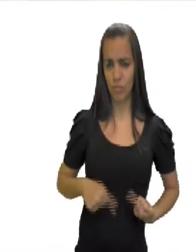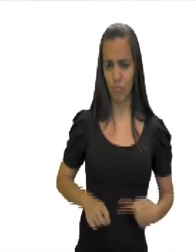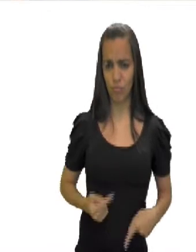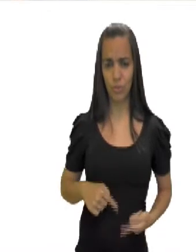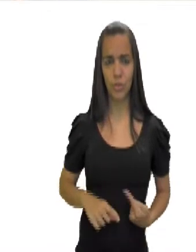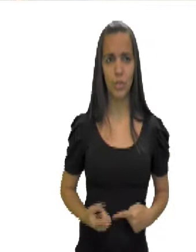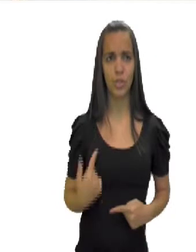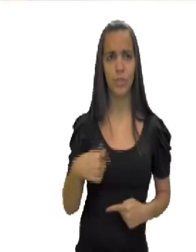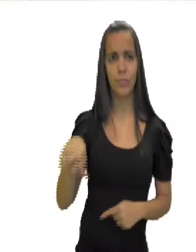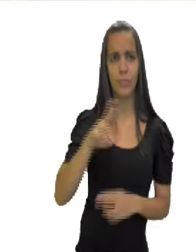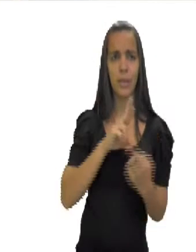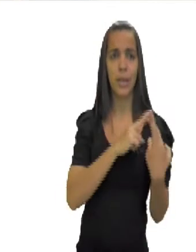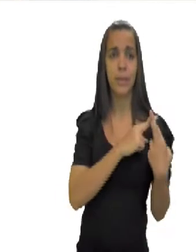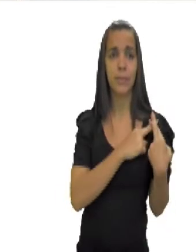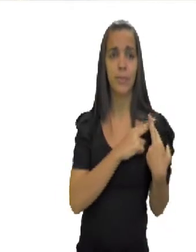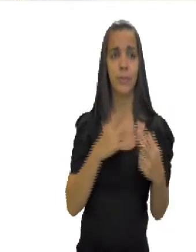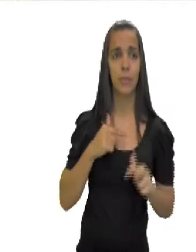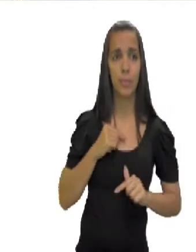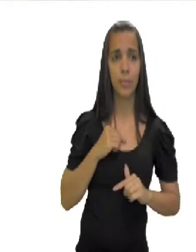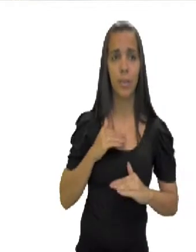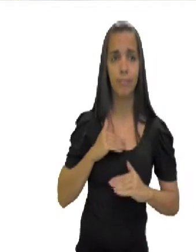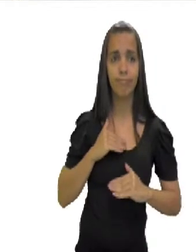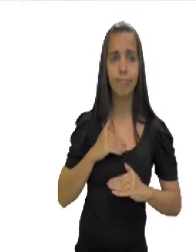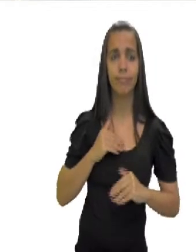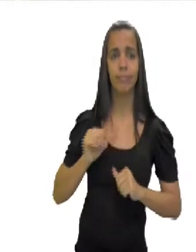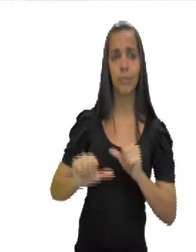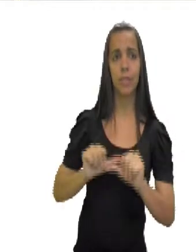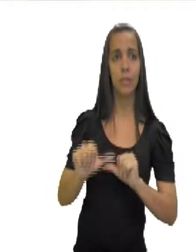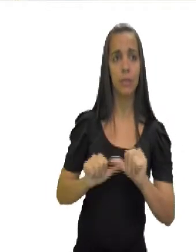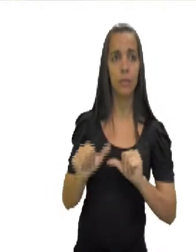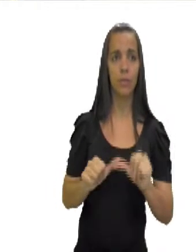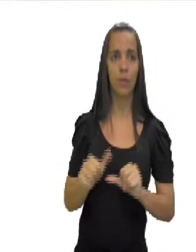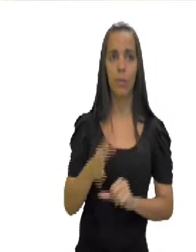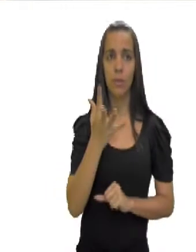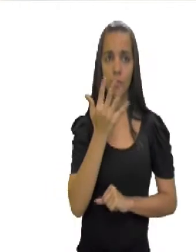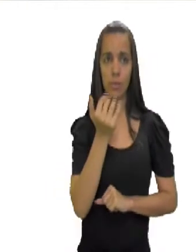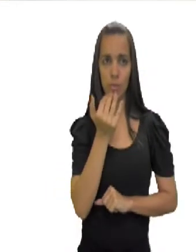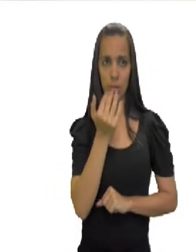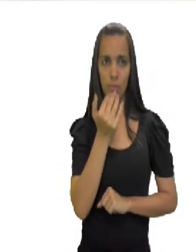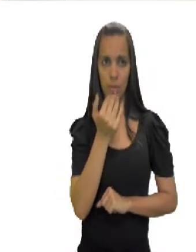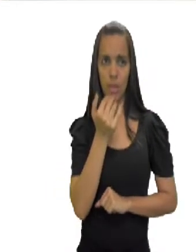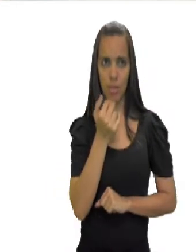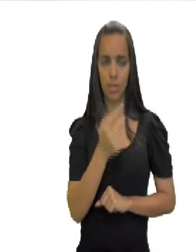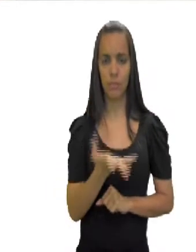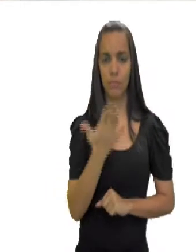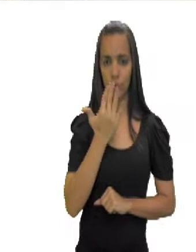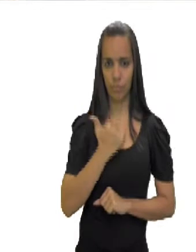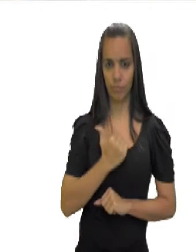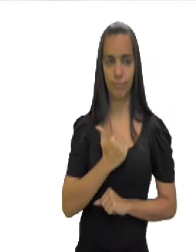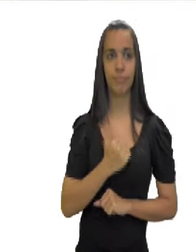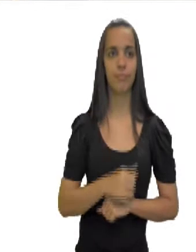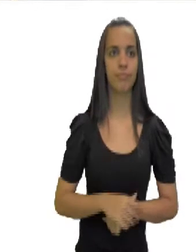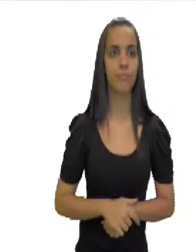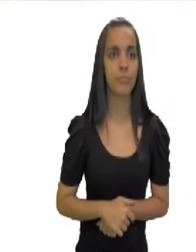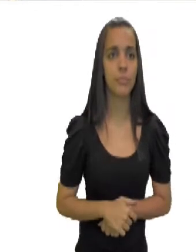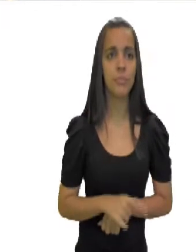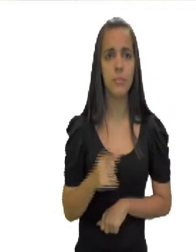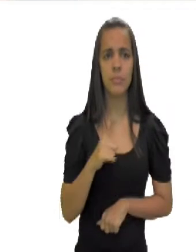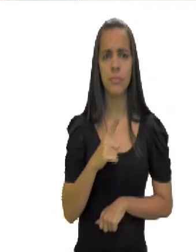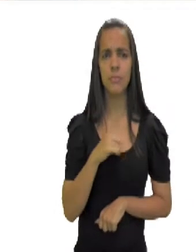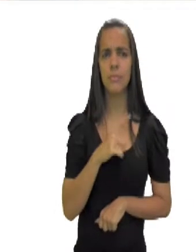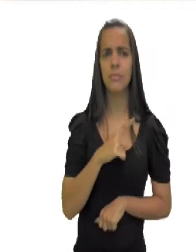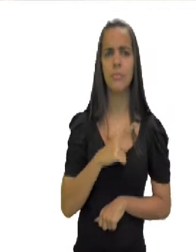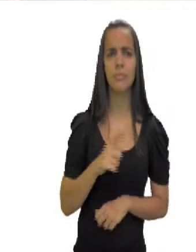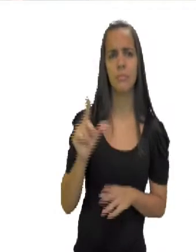que ingerimos em substâncias bem pequenas, fazendo com que seus nutrientes sejam levados